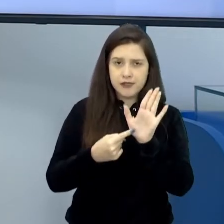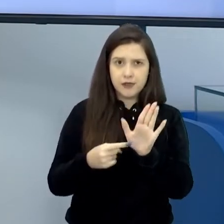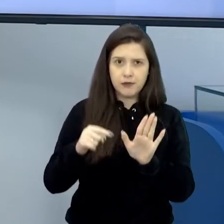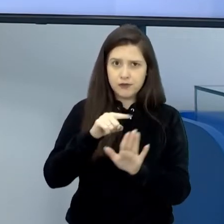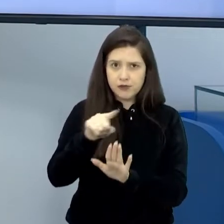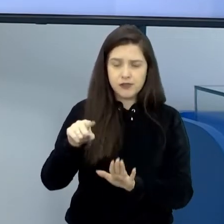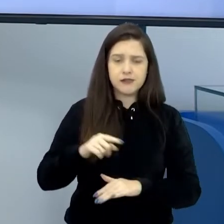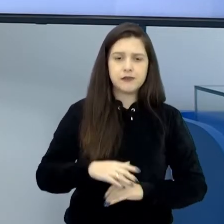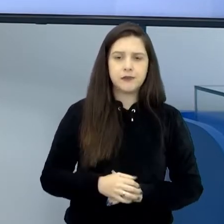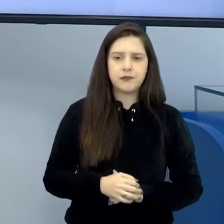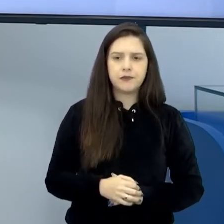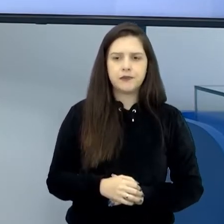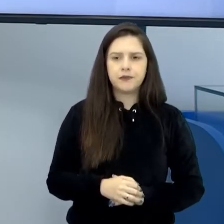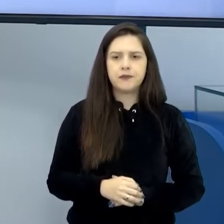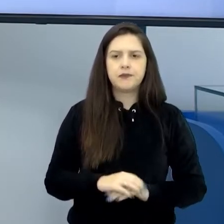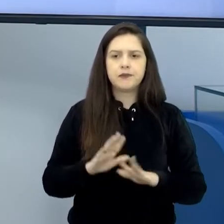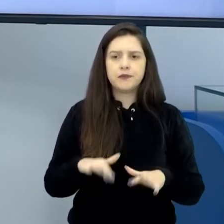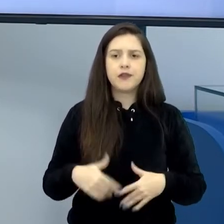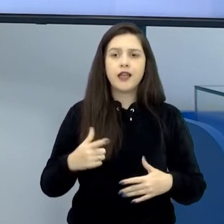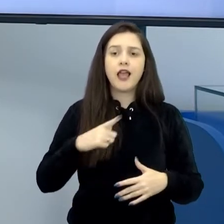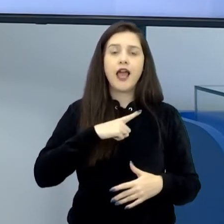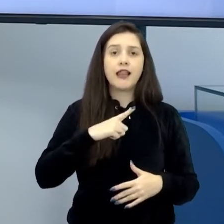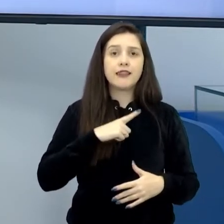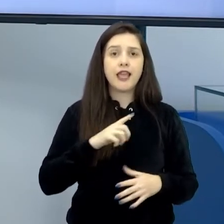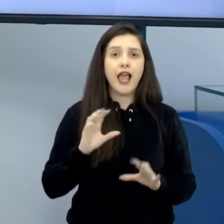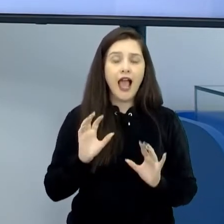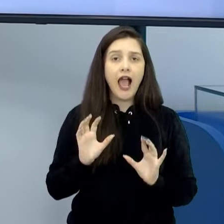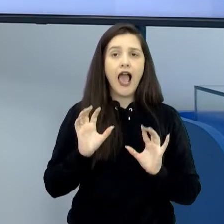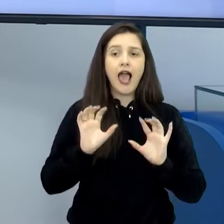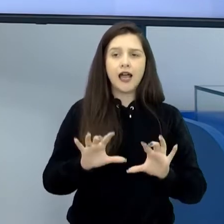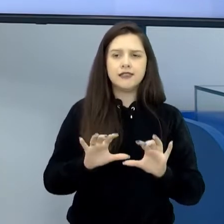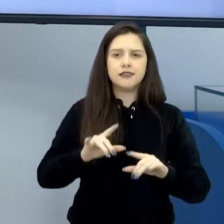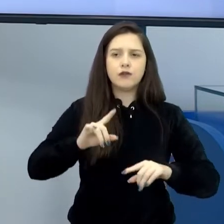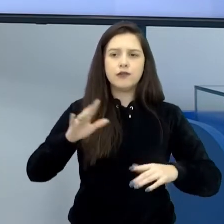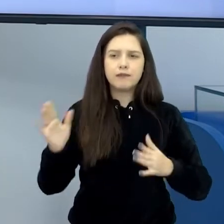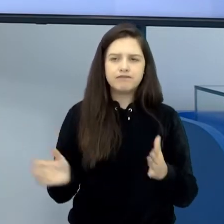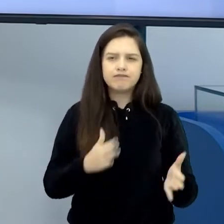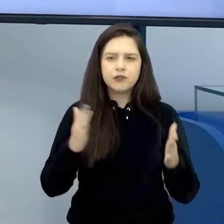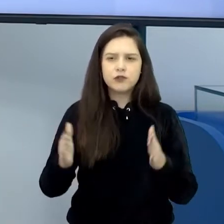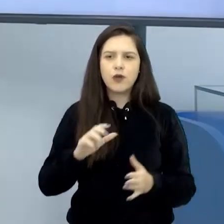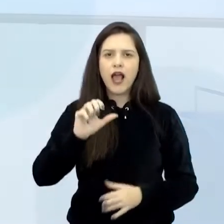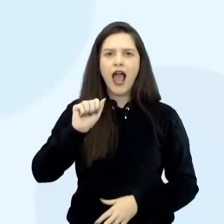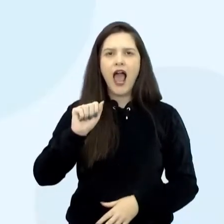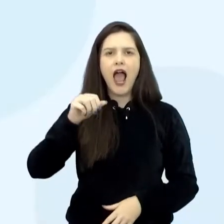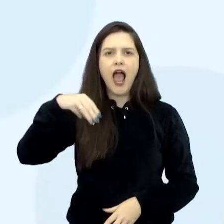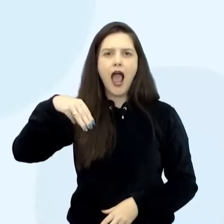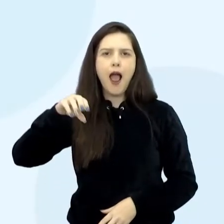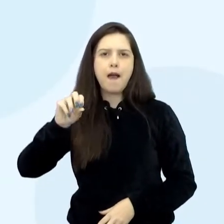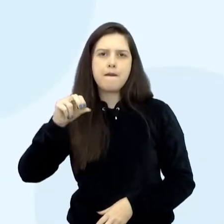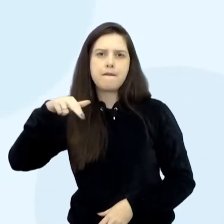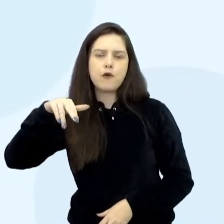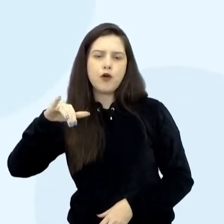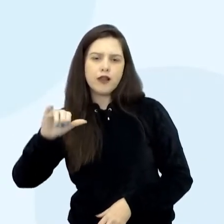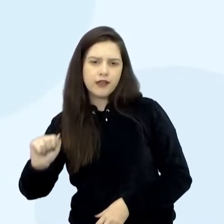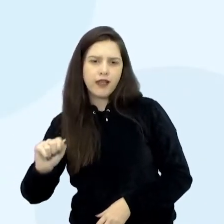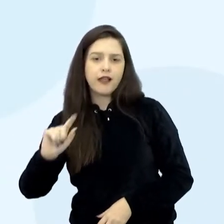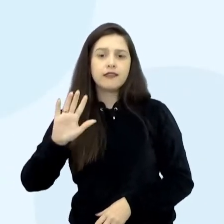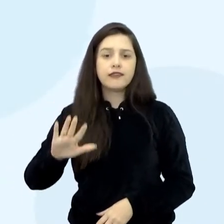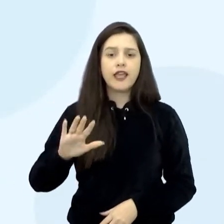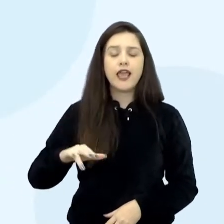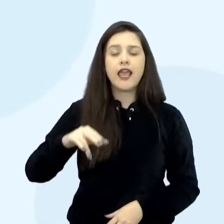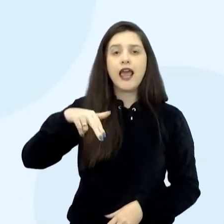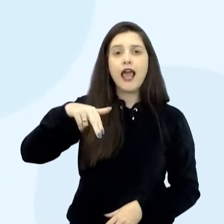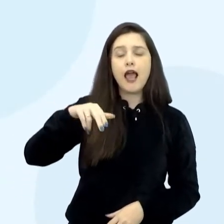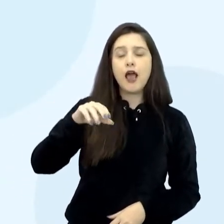adiante. Então aqui nós temos a reação, né, de produção da amônia. Eu tenho uma molécula de gás